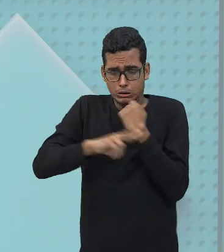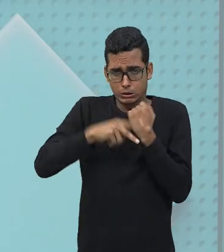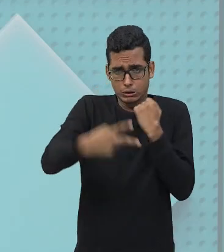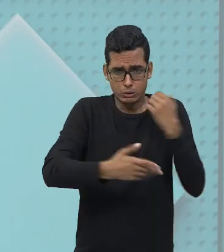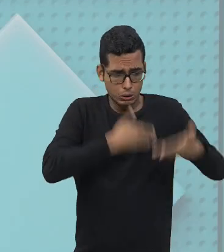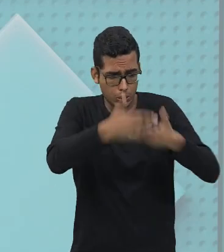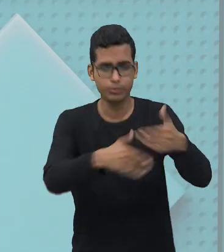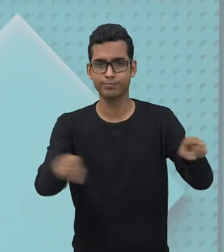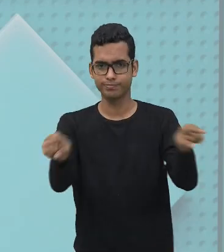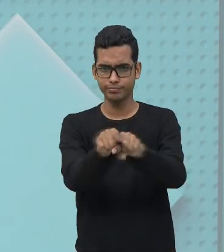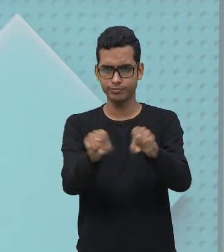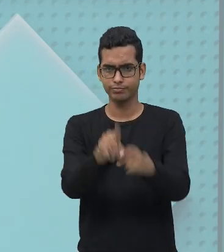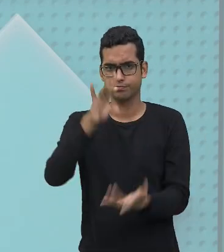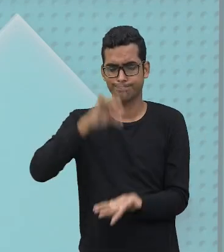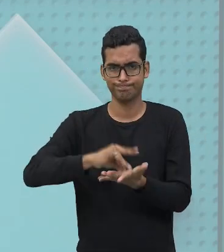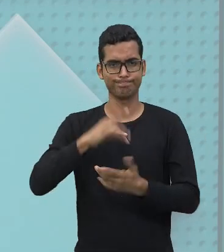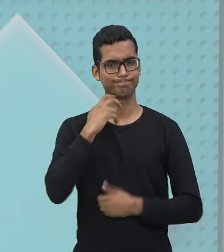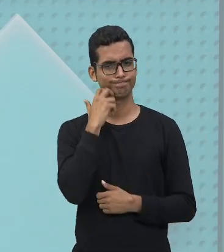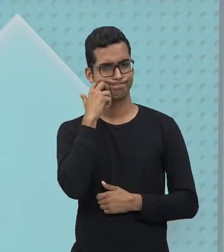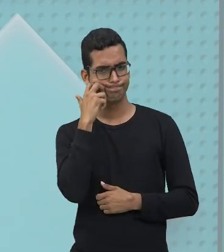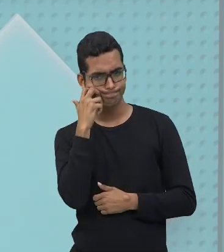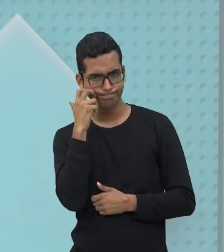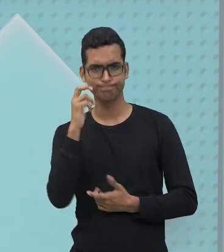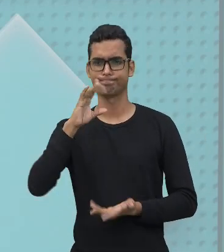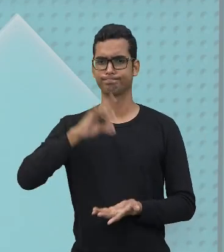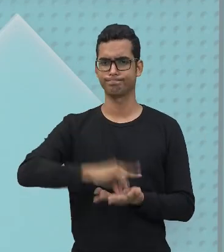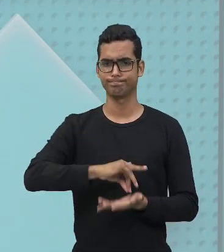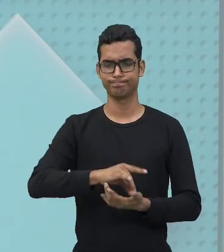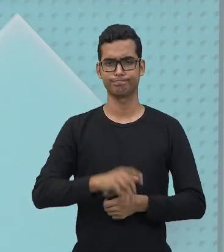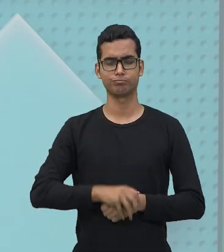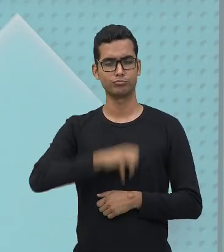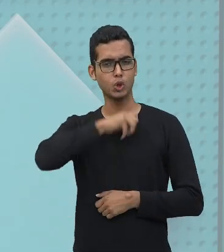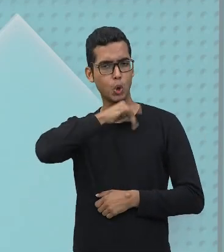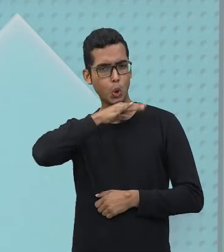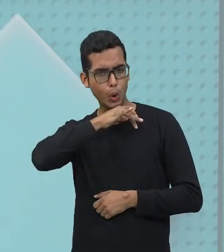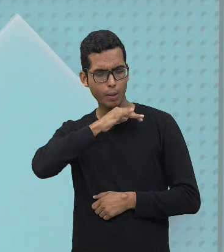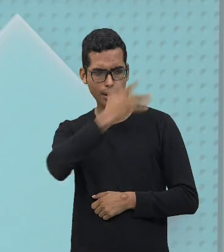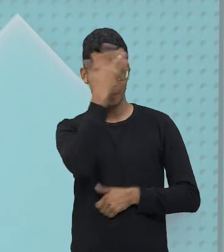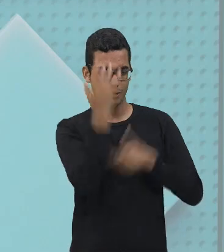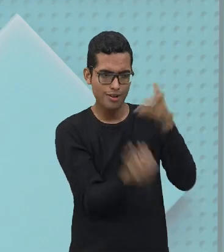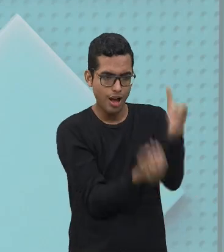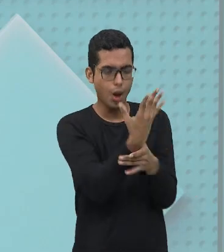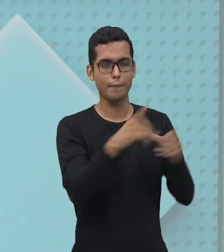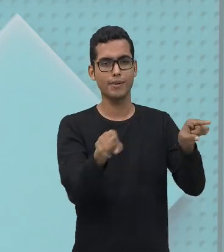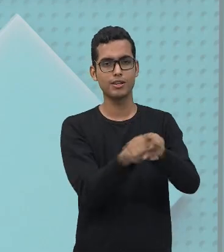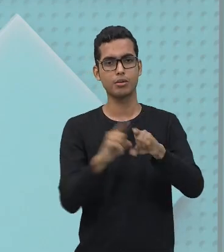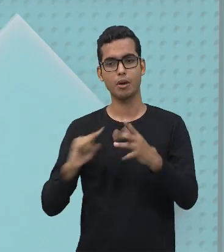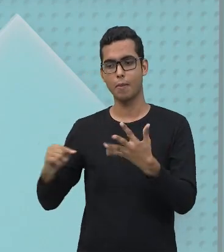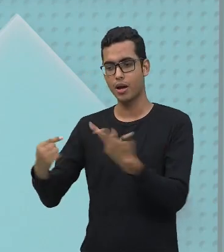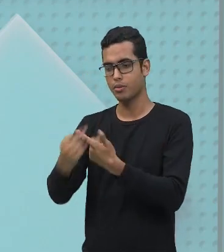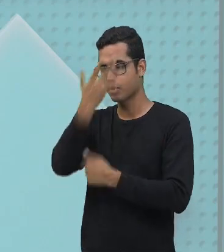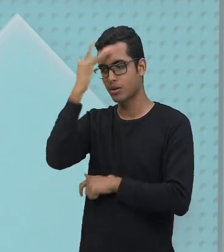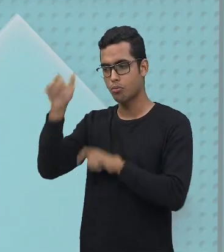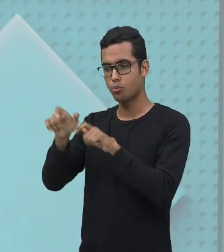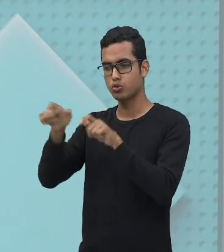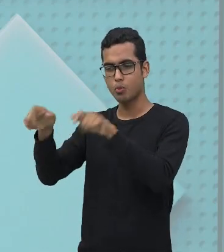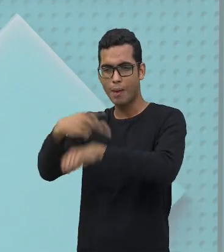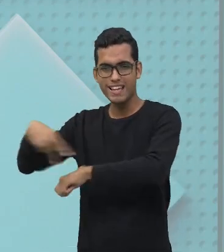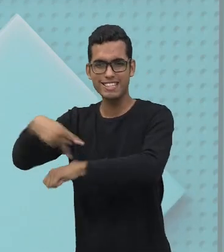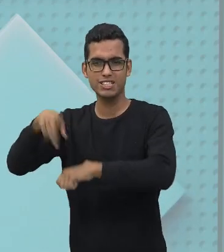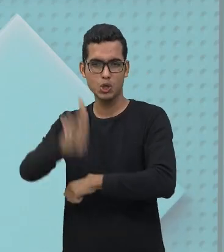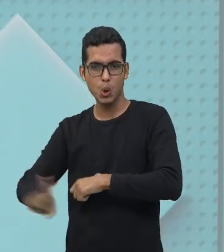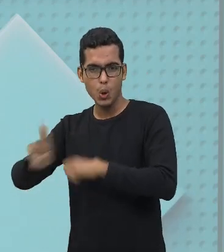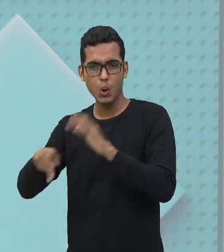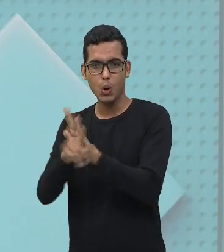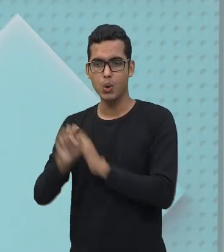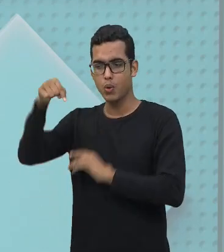consequência, uma coisa vergonhosa, não só para quem inventou, mas para todos aqueles que usam a bomba atômica e